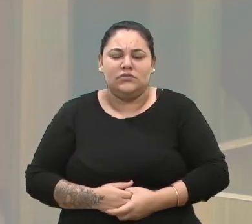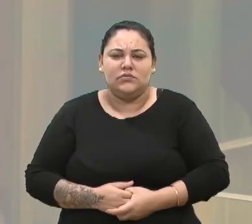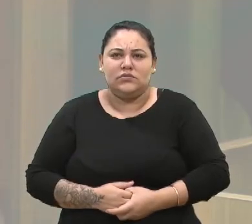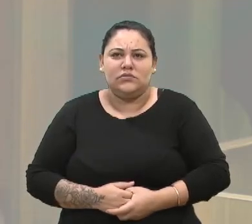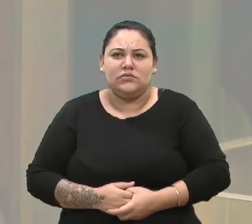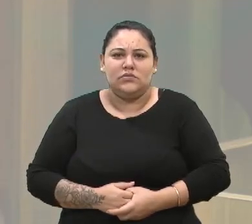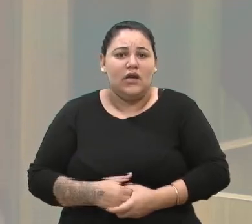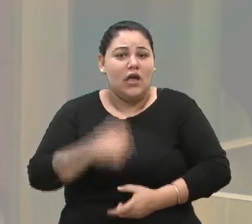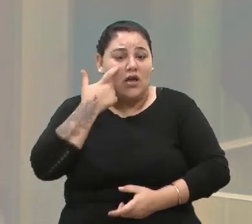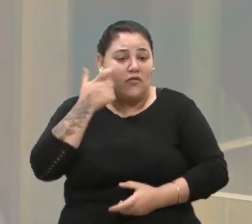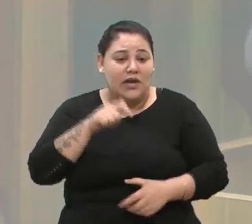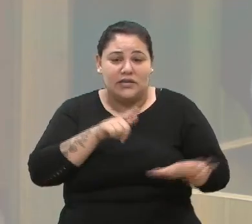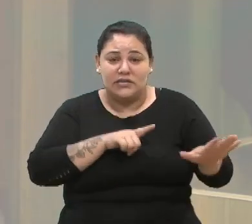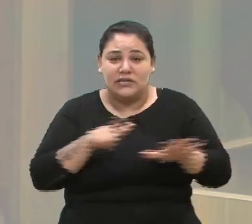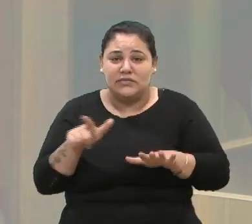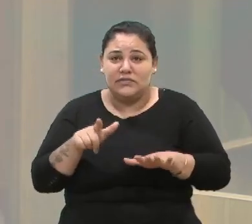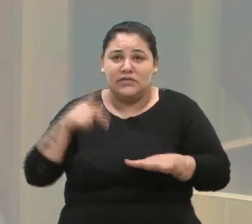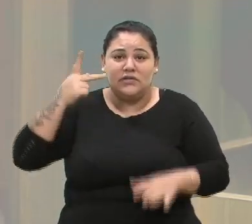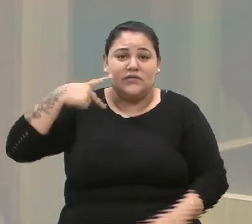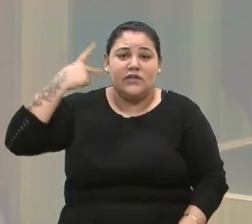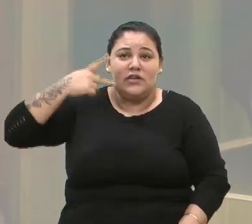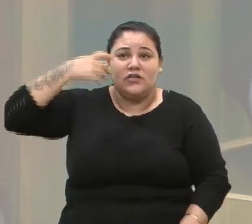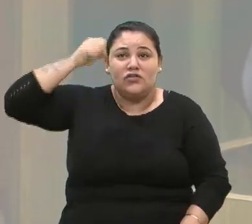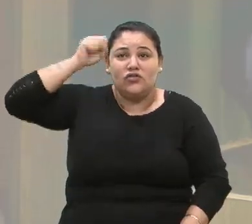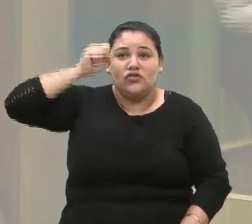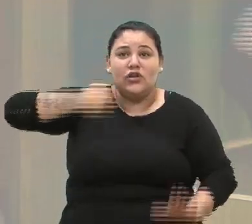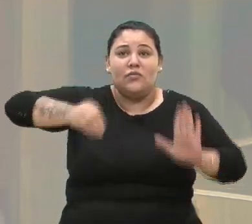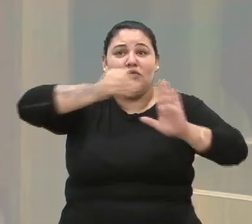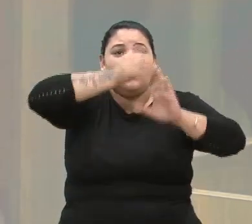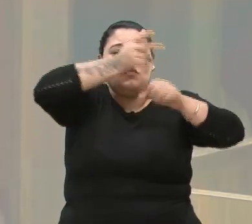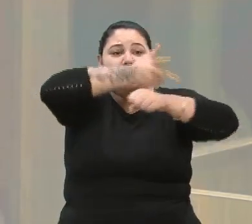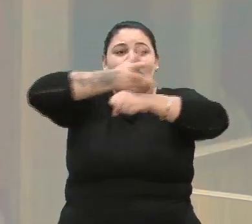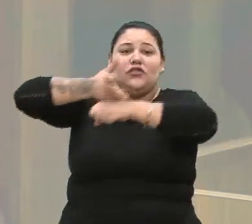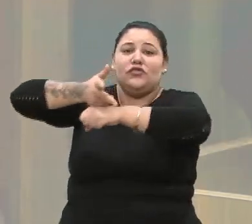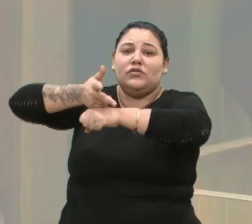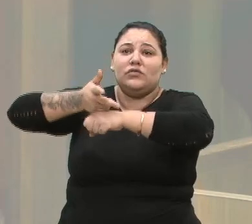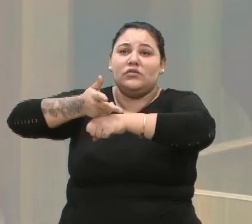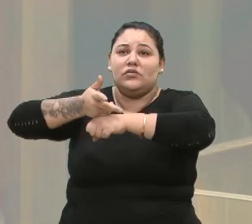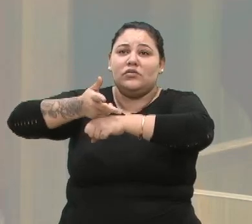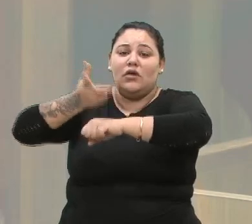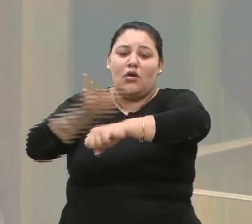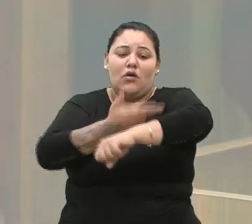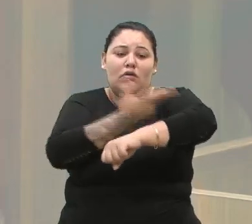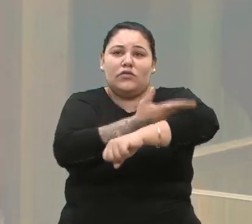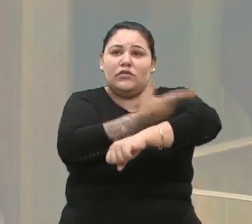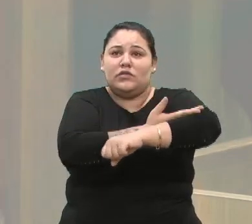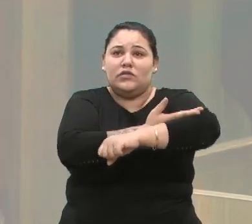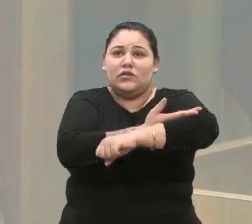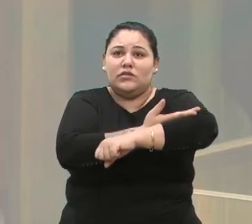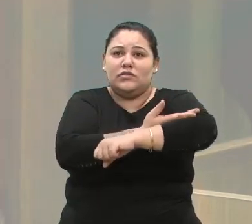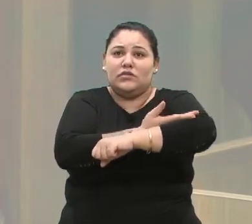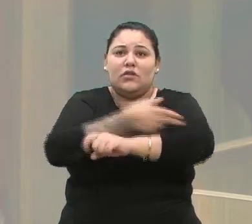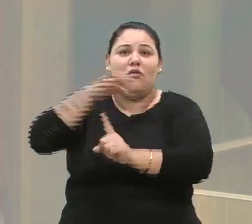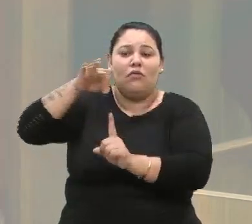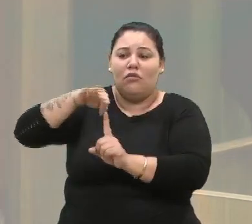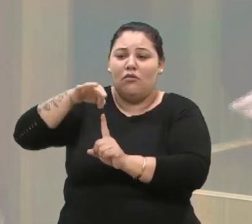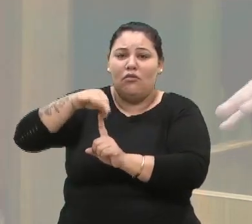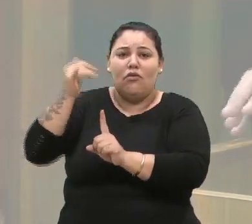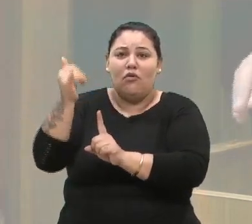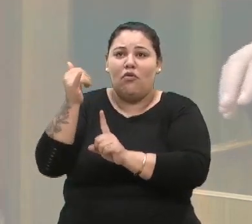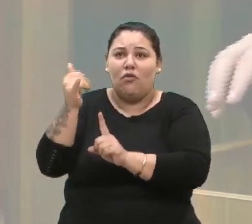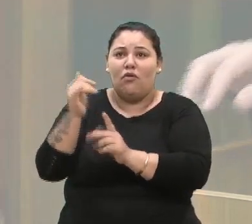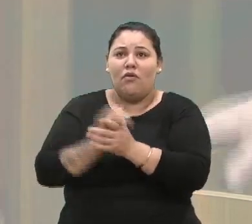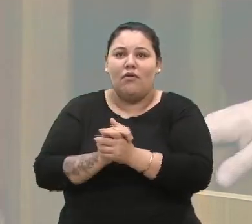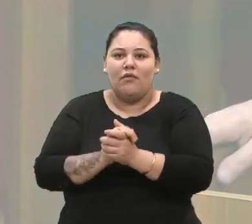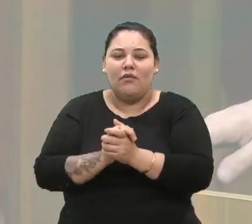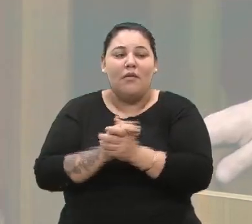essa semana, vereador Xuxa postou um vídeo roçando uma parada de ônibus. Parabéns pela iniciativa, vereador Xuxa. Mas era